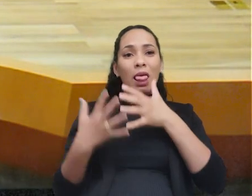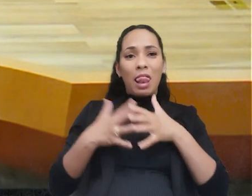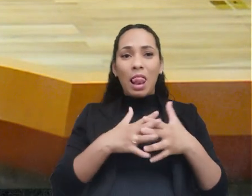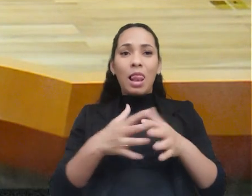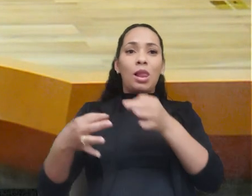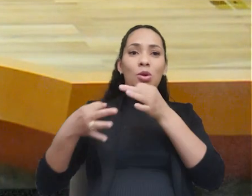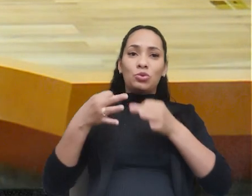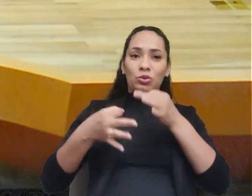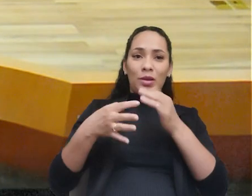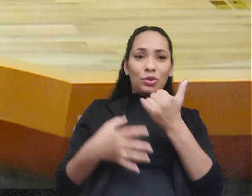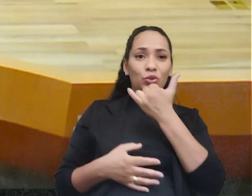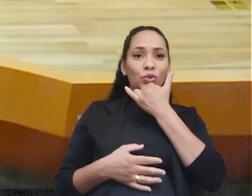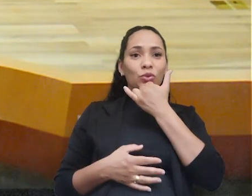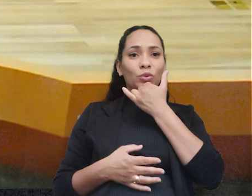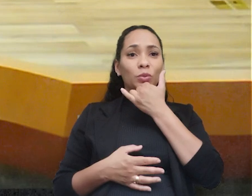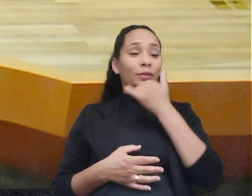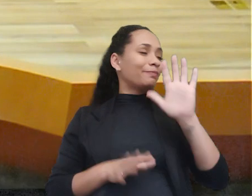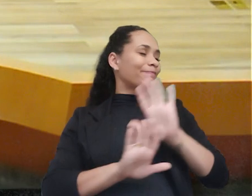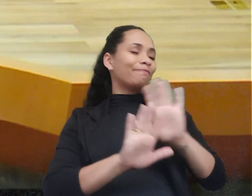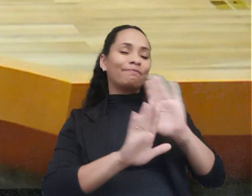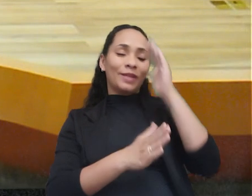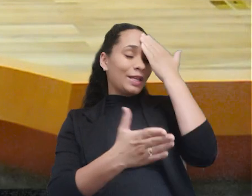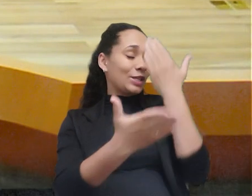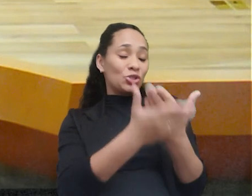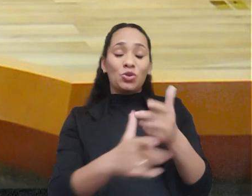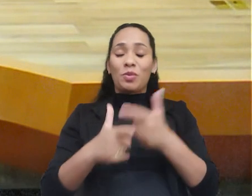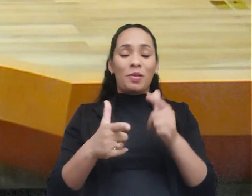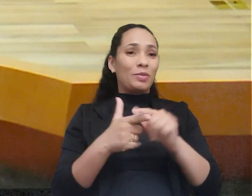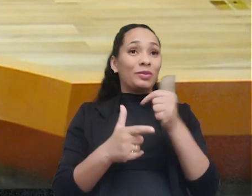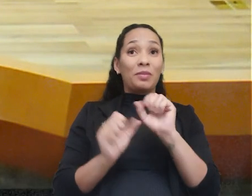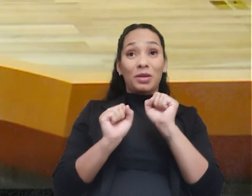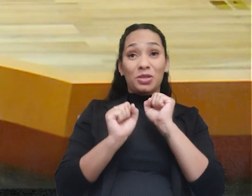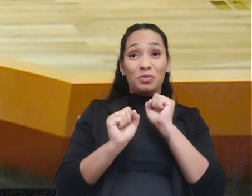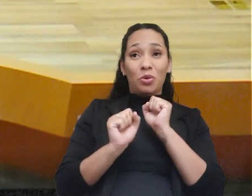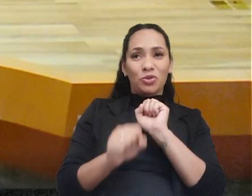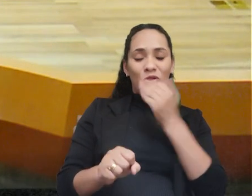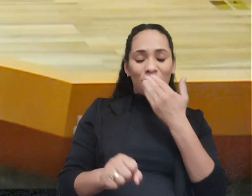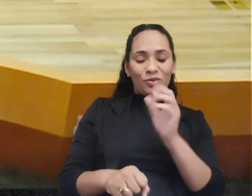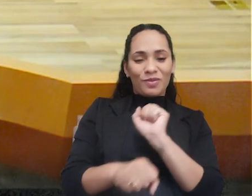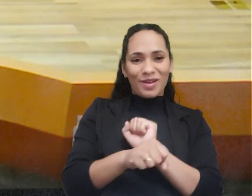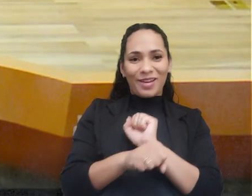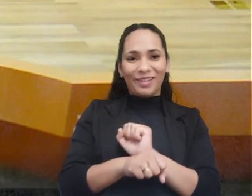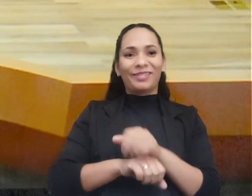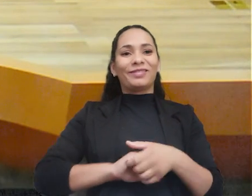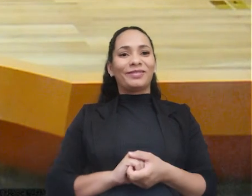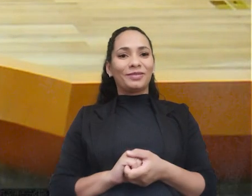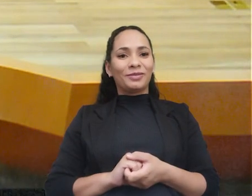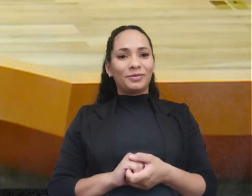julgamento, peço desculpas. Eu creio que não há uma dificuldade. Mas pode me interromper. Doutor José Eduardo?